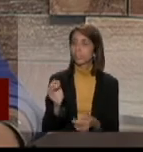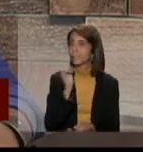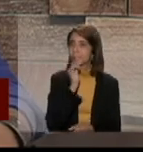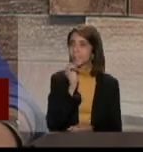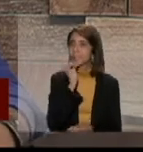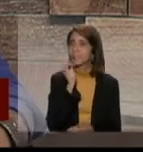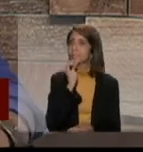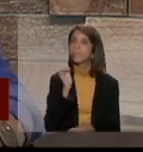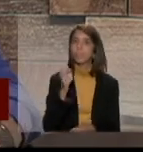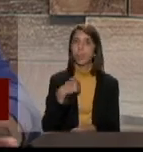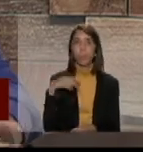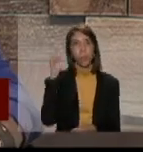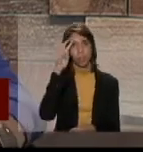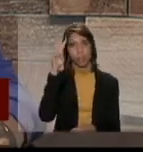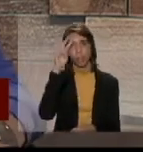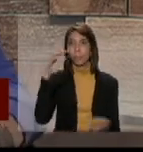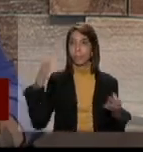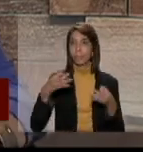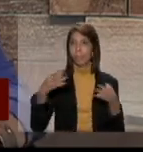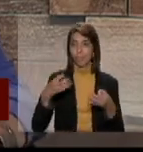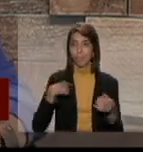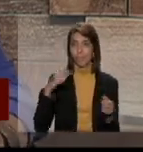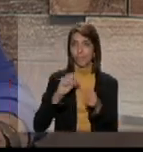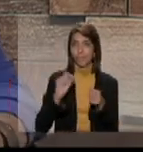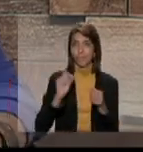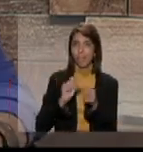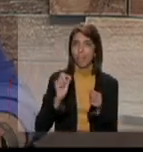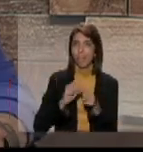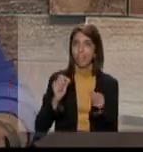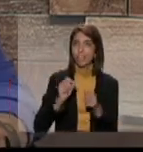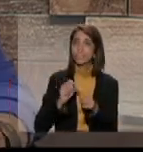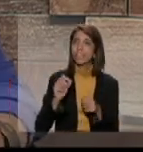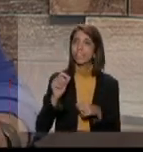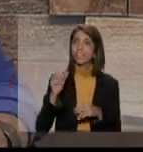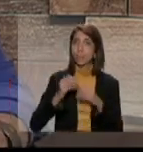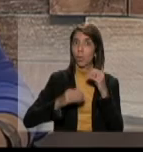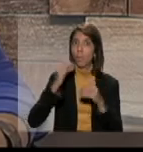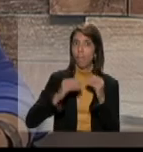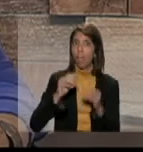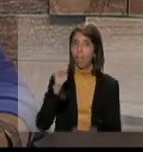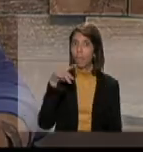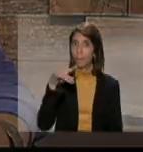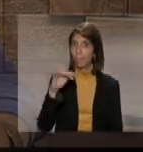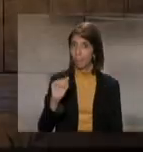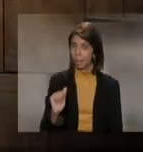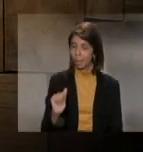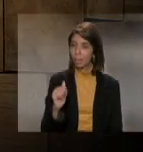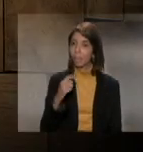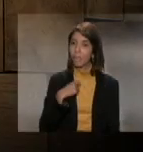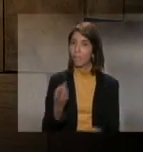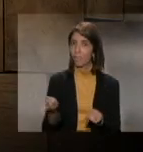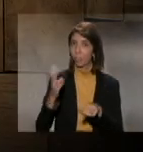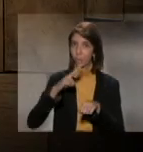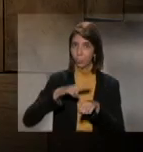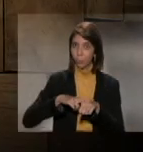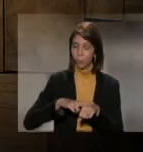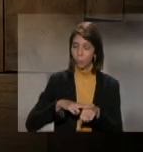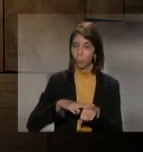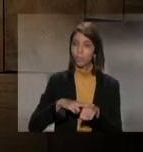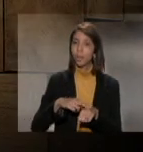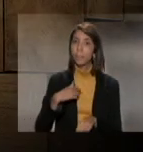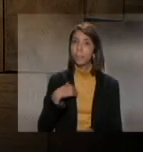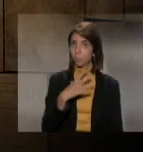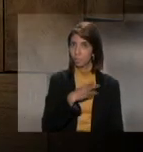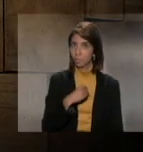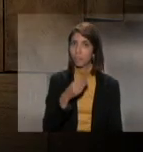né por exemplo eu me lembro perfeitamente quando eu fazia américa que fazia nêuta viúva neuta e que meu filho